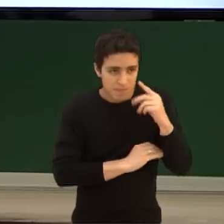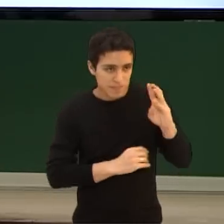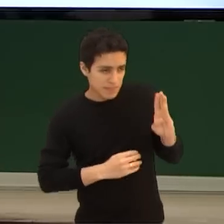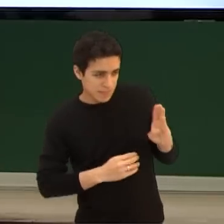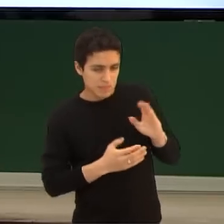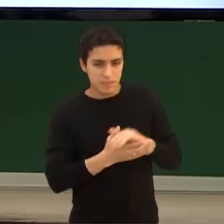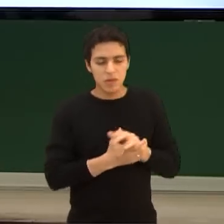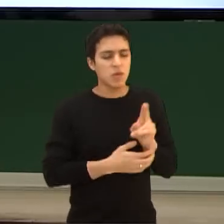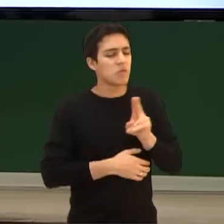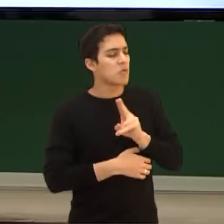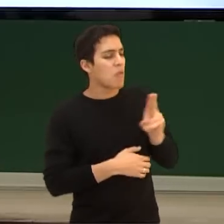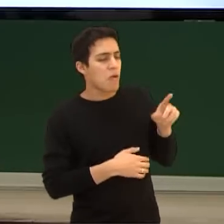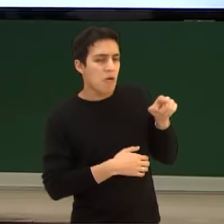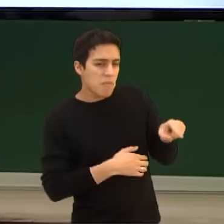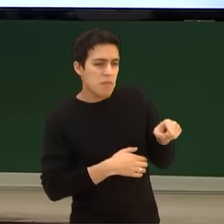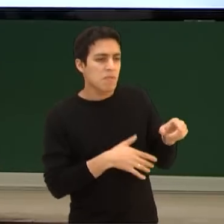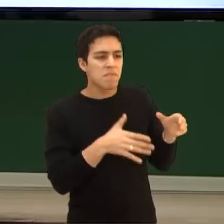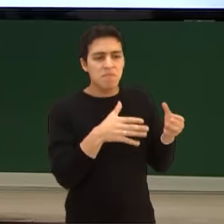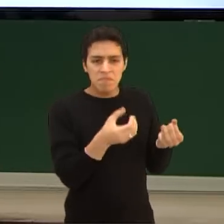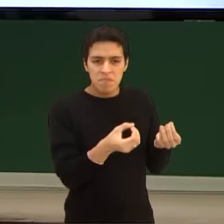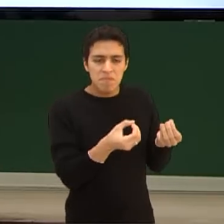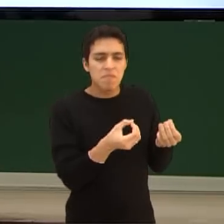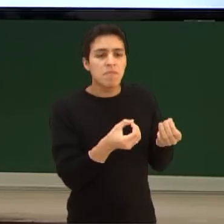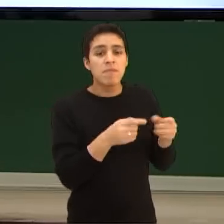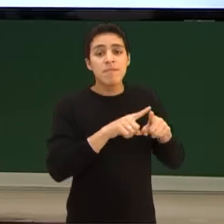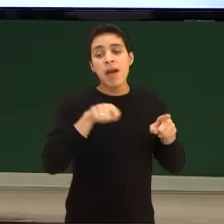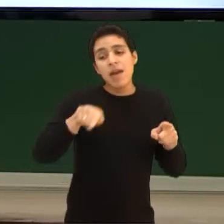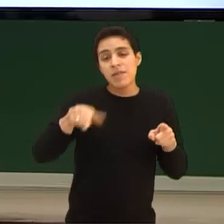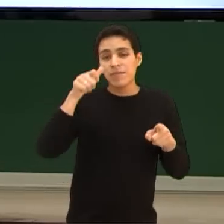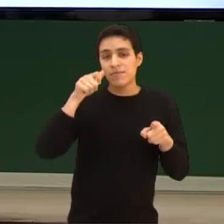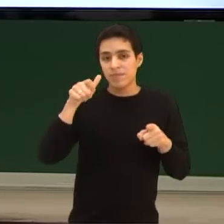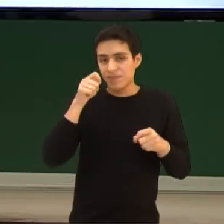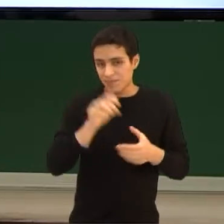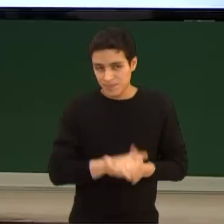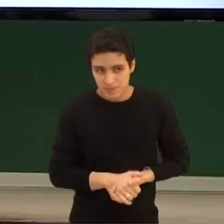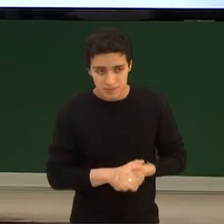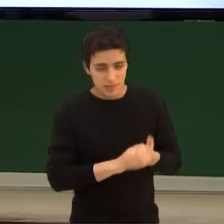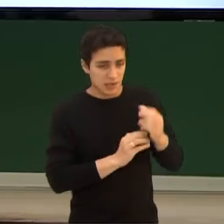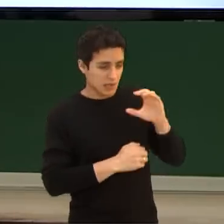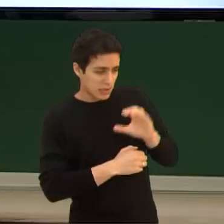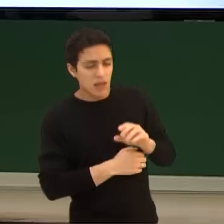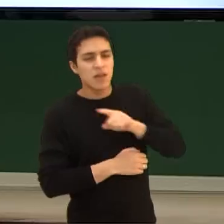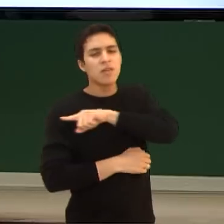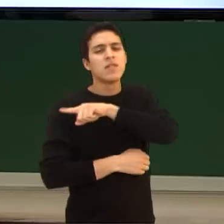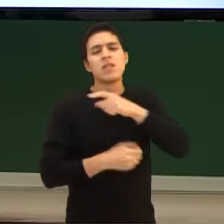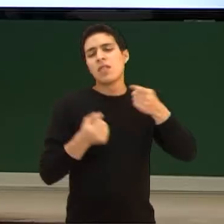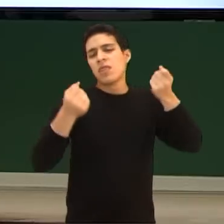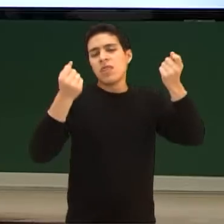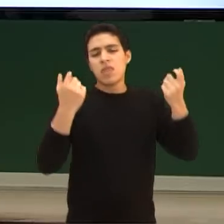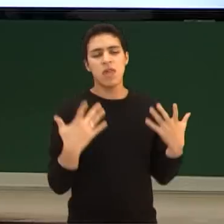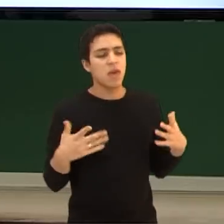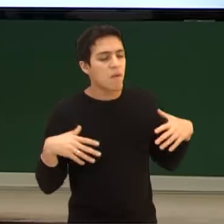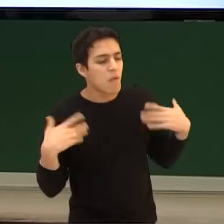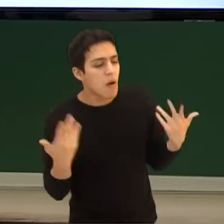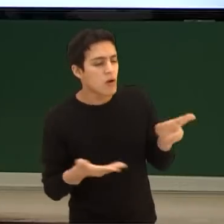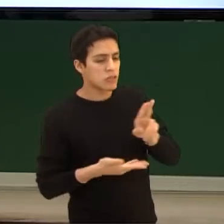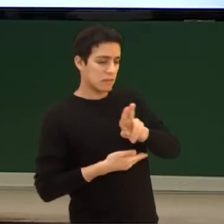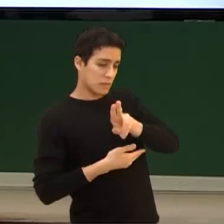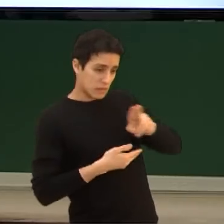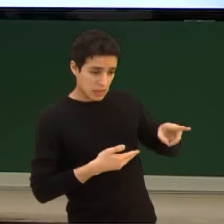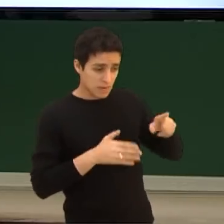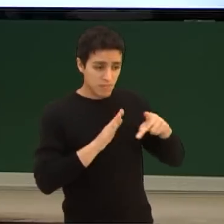nome das glândulas reprodutoras femininas. Na letra C, você vai dizer como é o nome